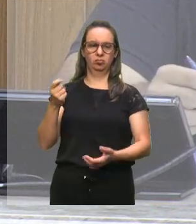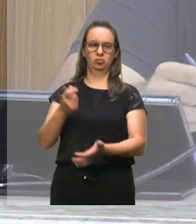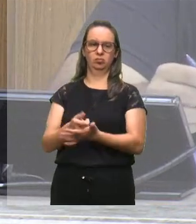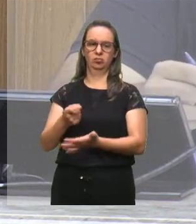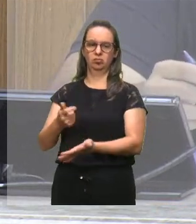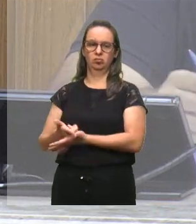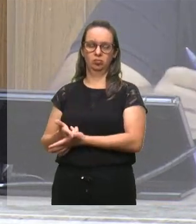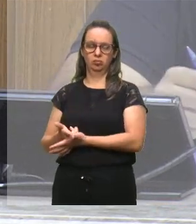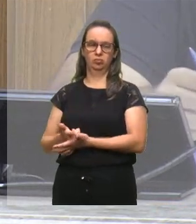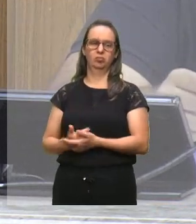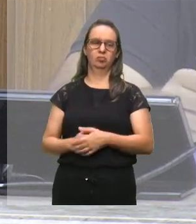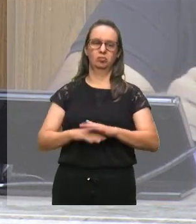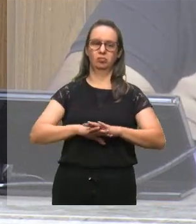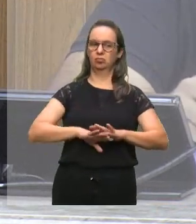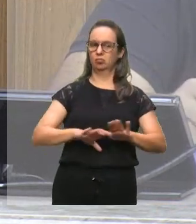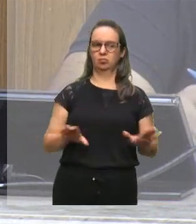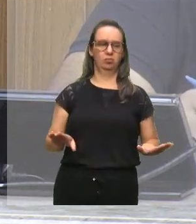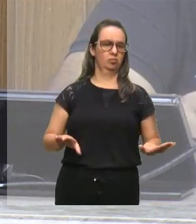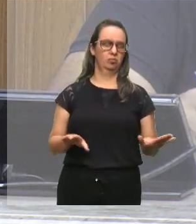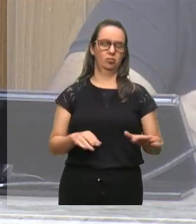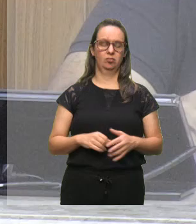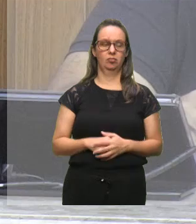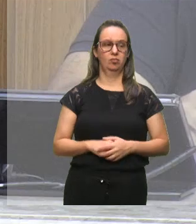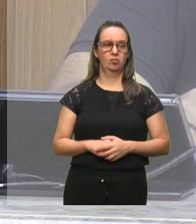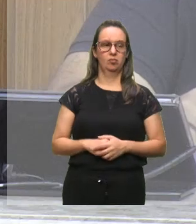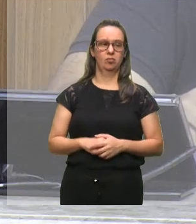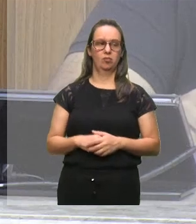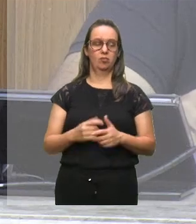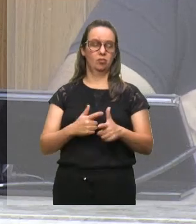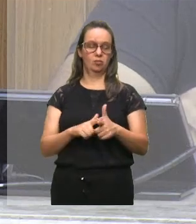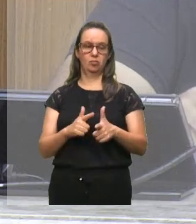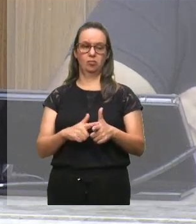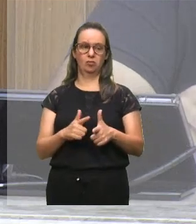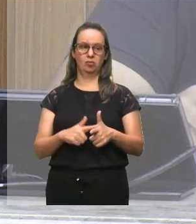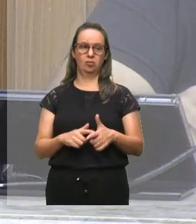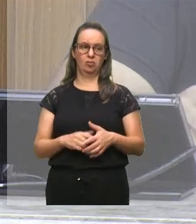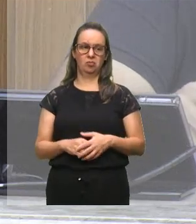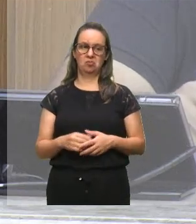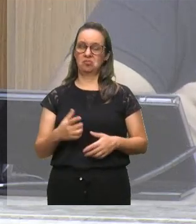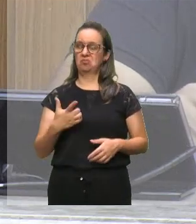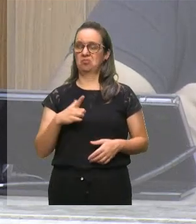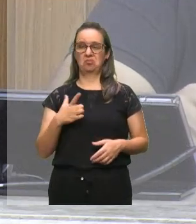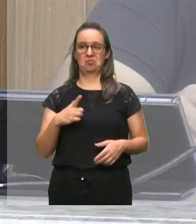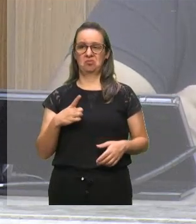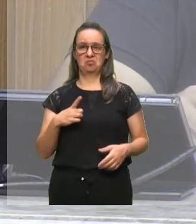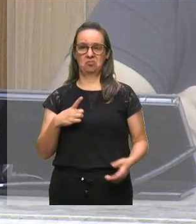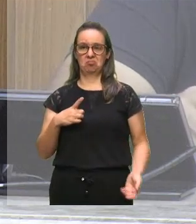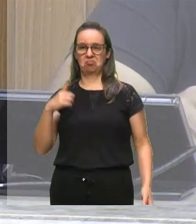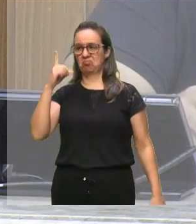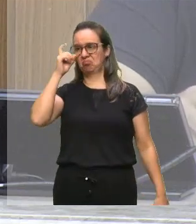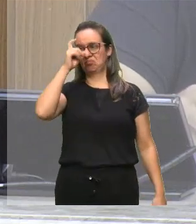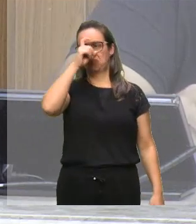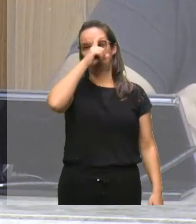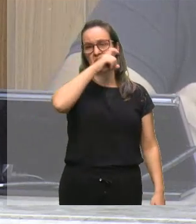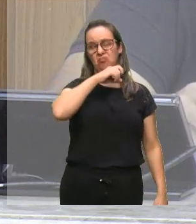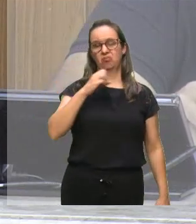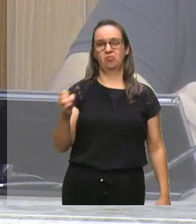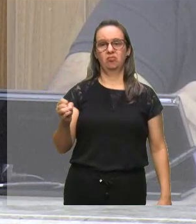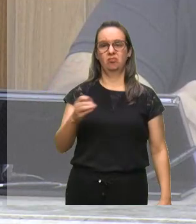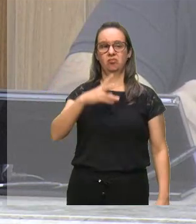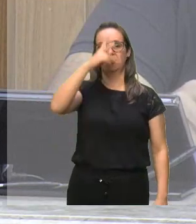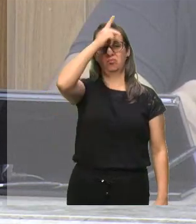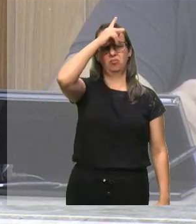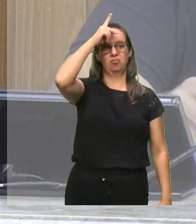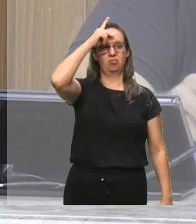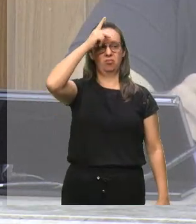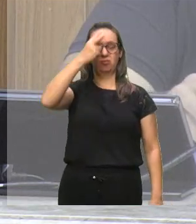o Felipe? Terminaria, zeraria toda essa situação. Então, não é uma situação que está difícil de resolver. Eu acho que a nova gestão também tem que